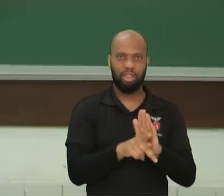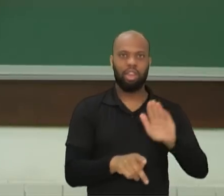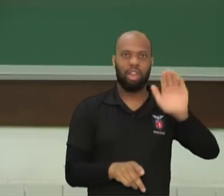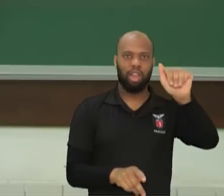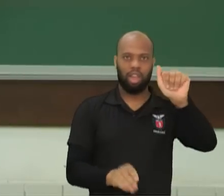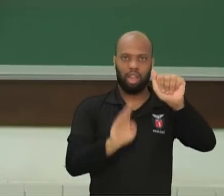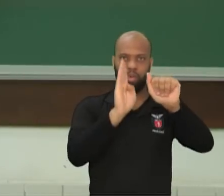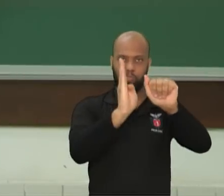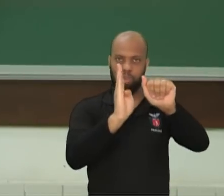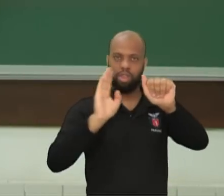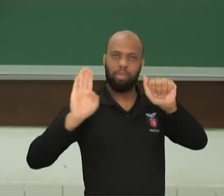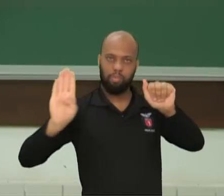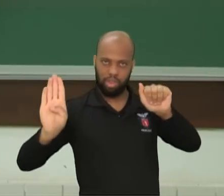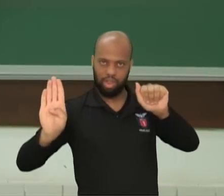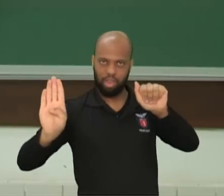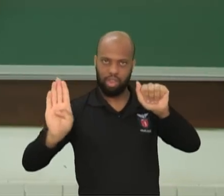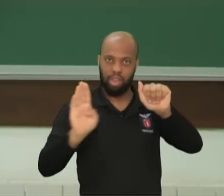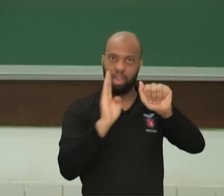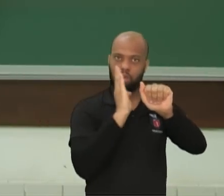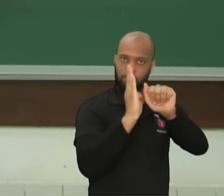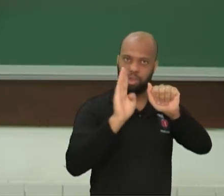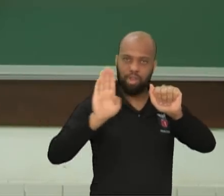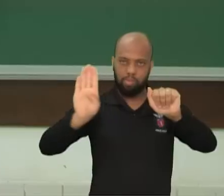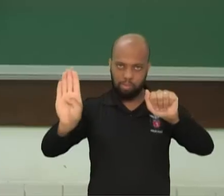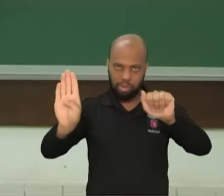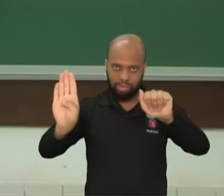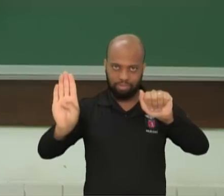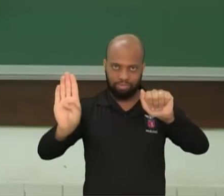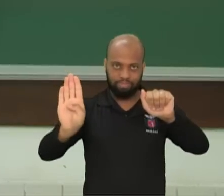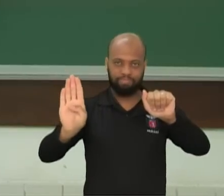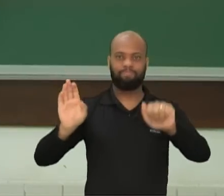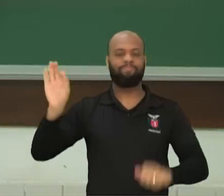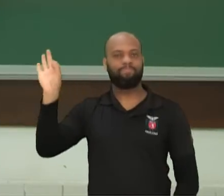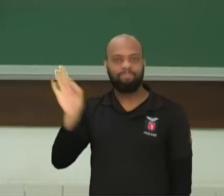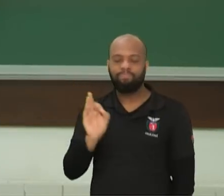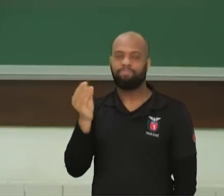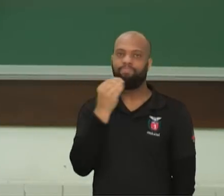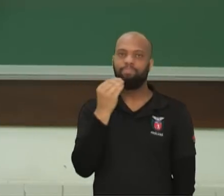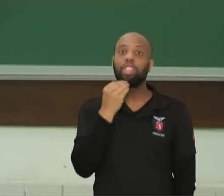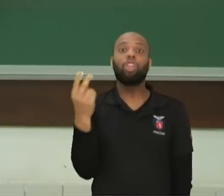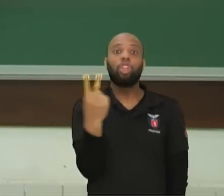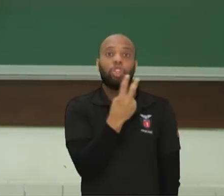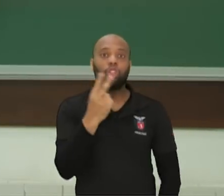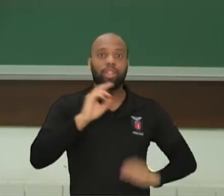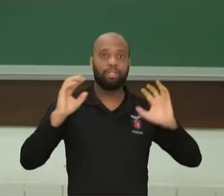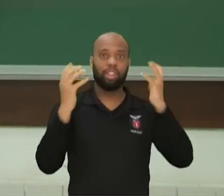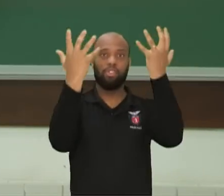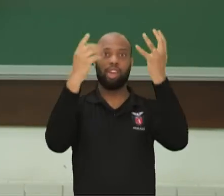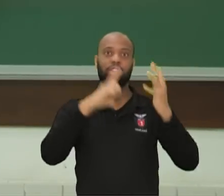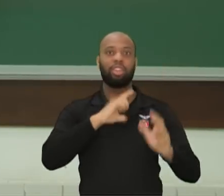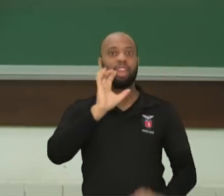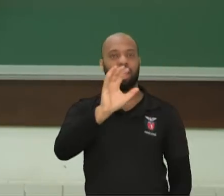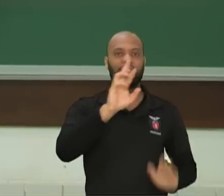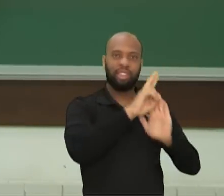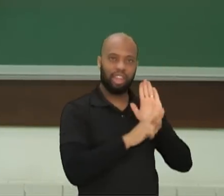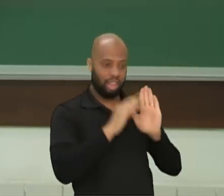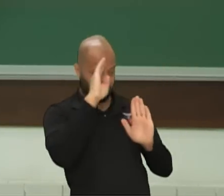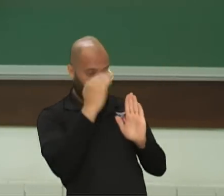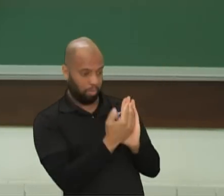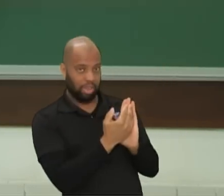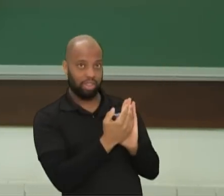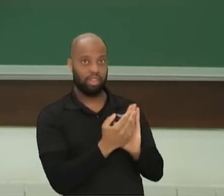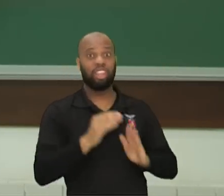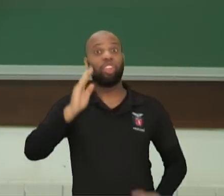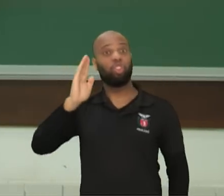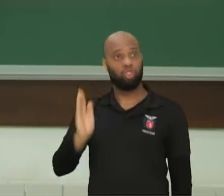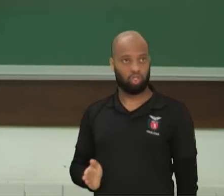A, dado que aconteceu o B? Então, são os dois eventos. Então, eu vou ter a condição, tá bom?